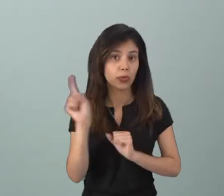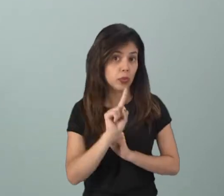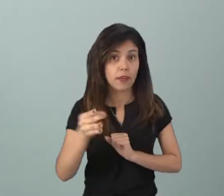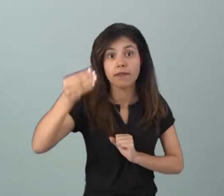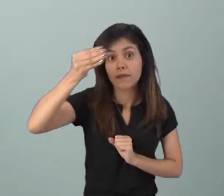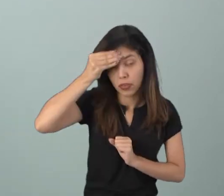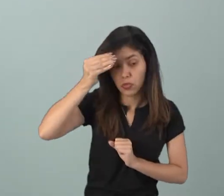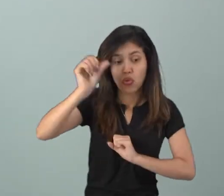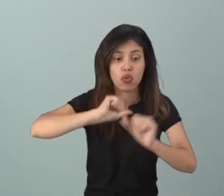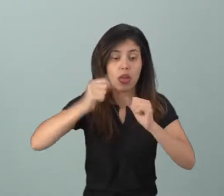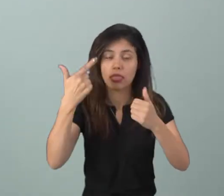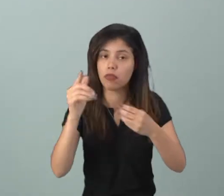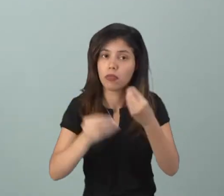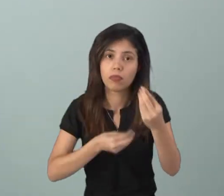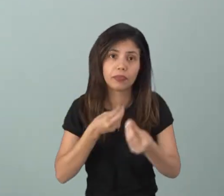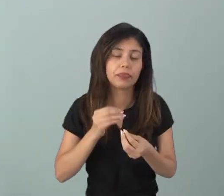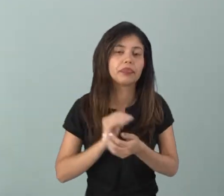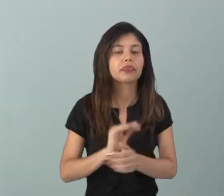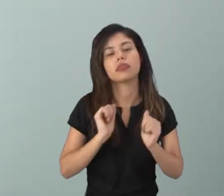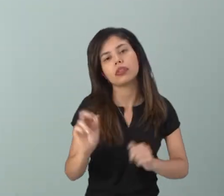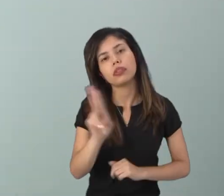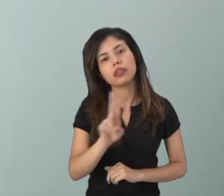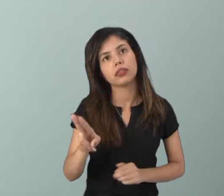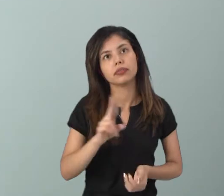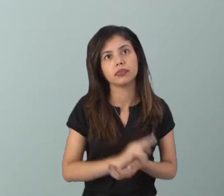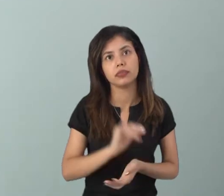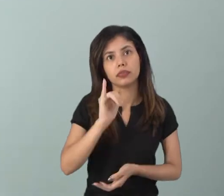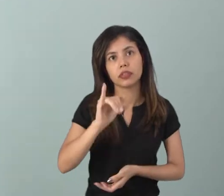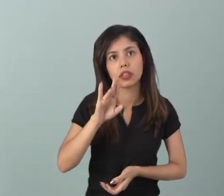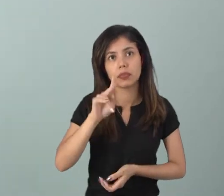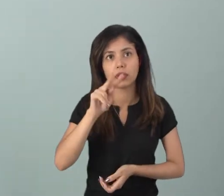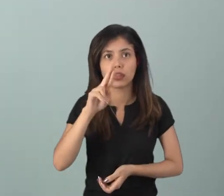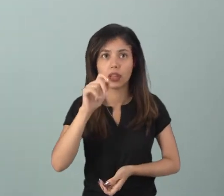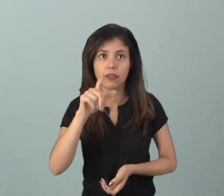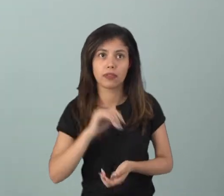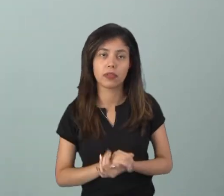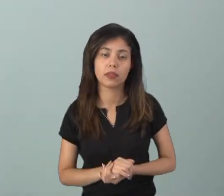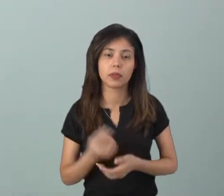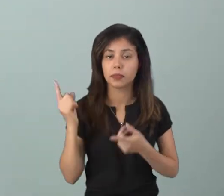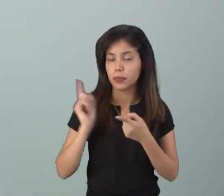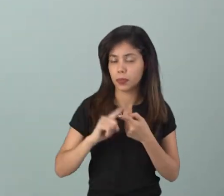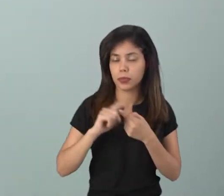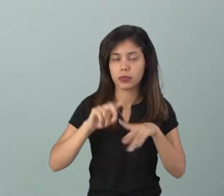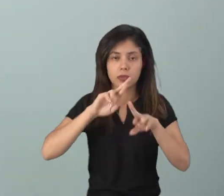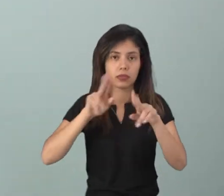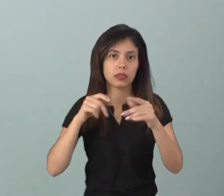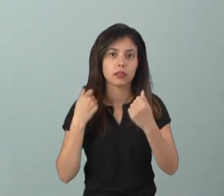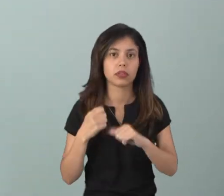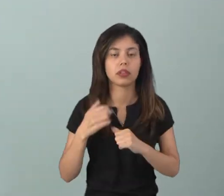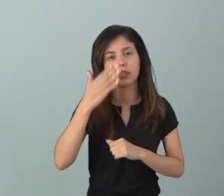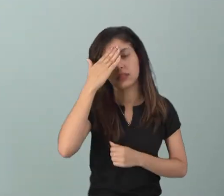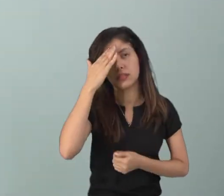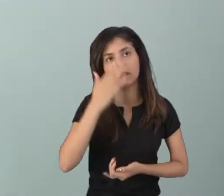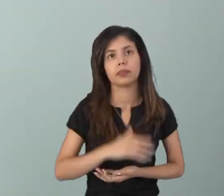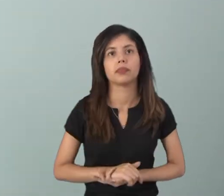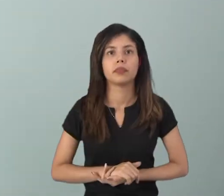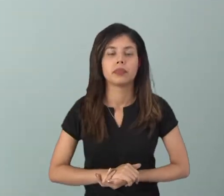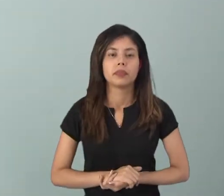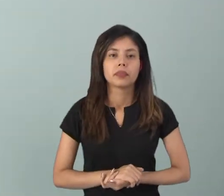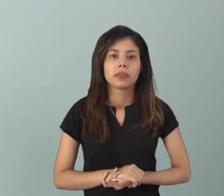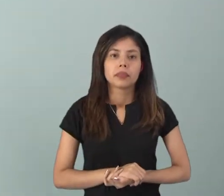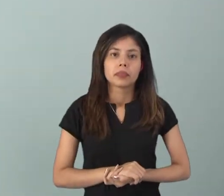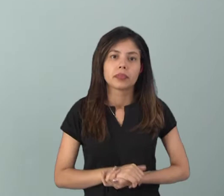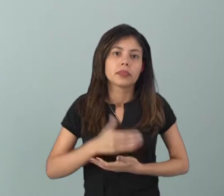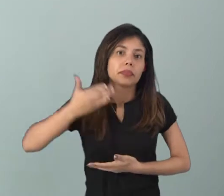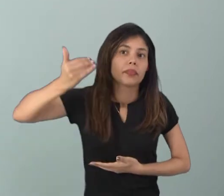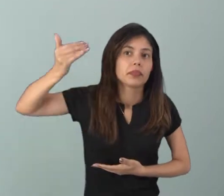não é alterado e que também podemos chamar de imutável. Então essa seria a primeira diferença que a gente precisa entender.